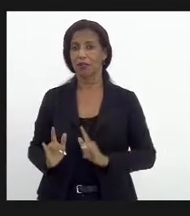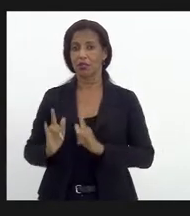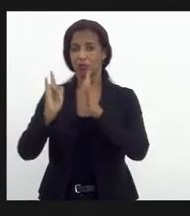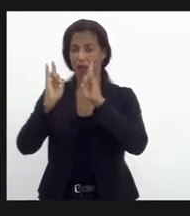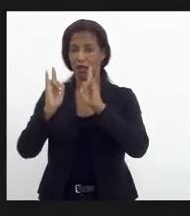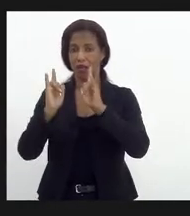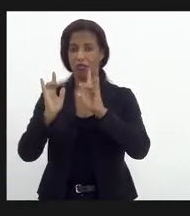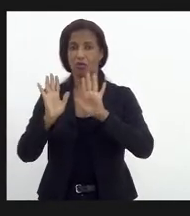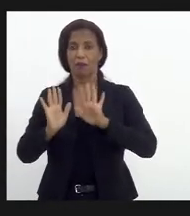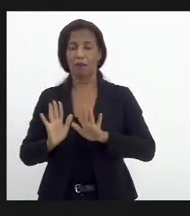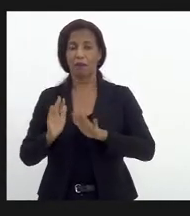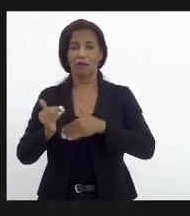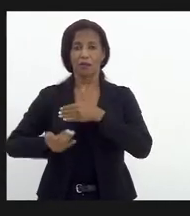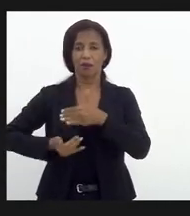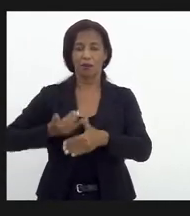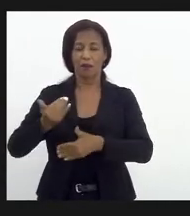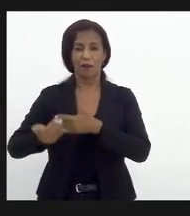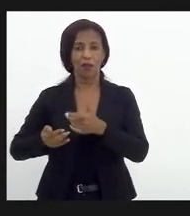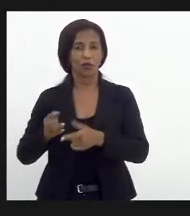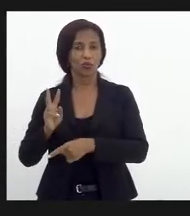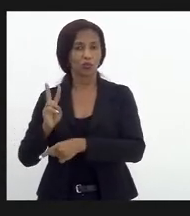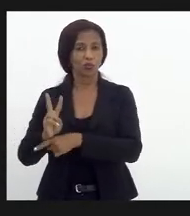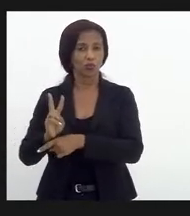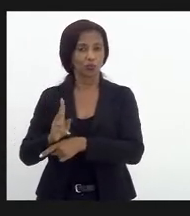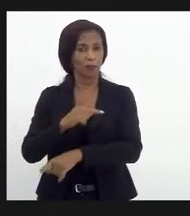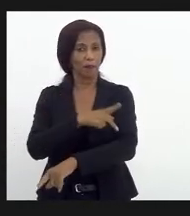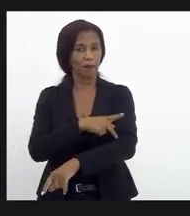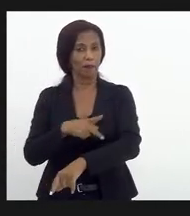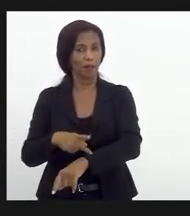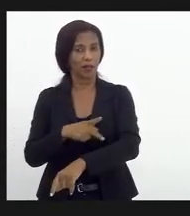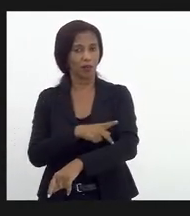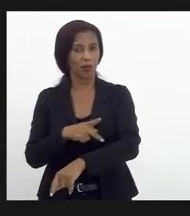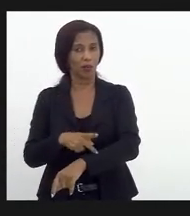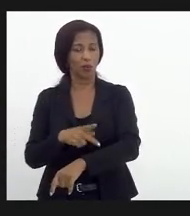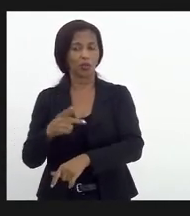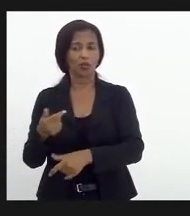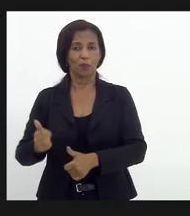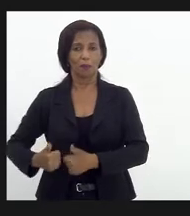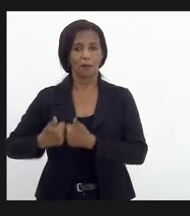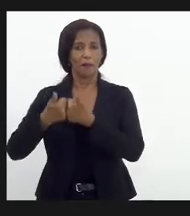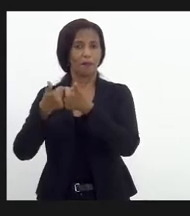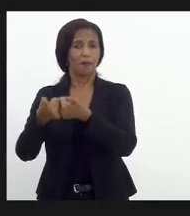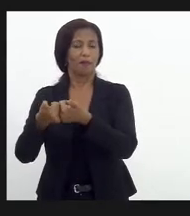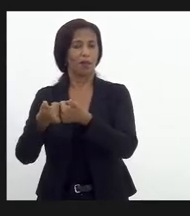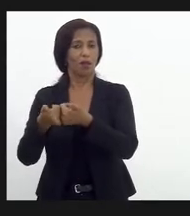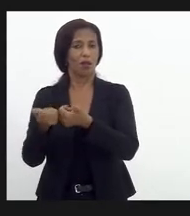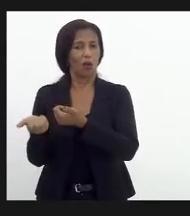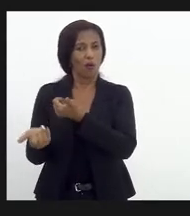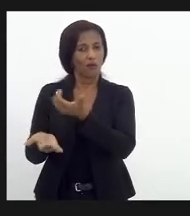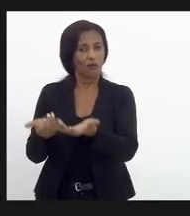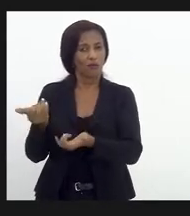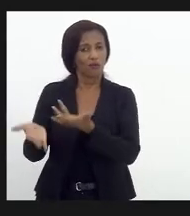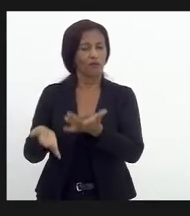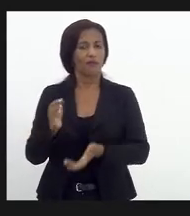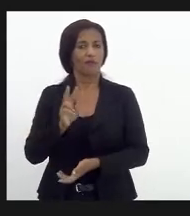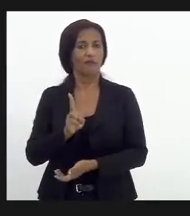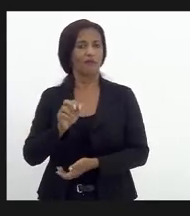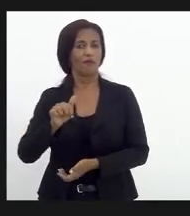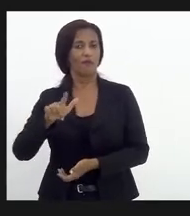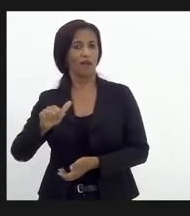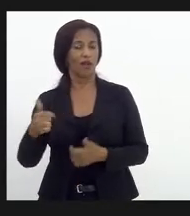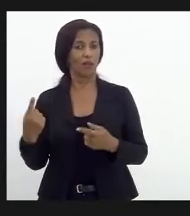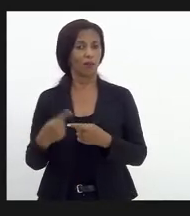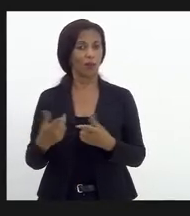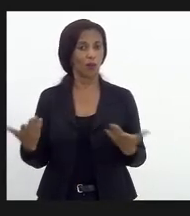físico. Passa por um entendimento pedagógico, passa por uma melhor oferta de vagas, porque hoje